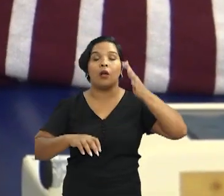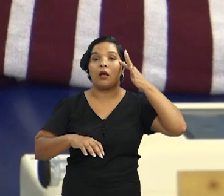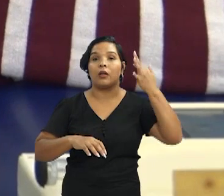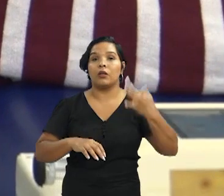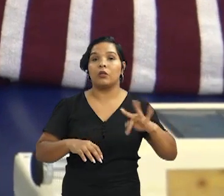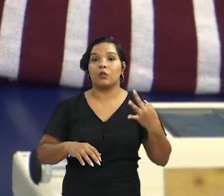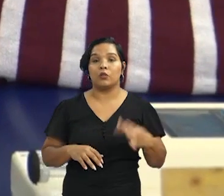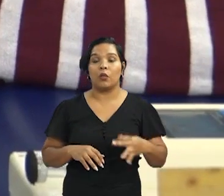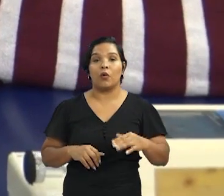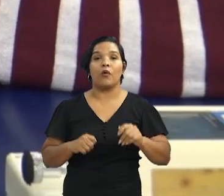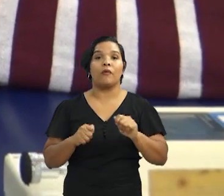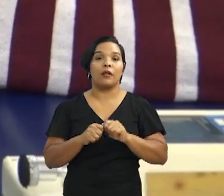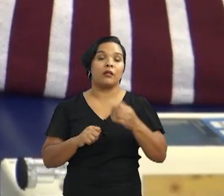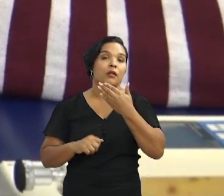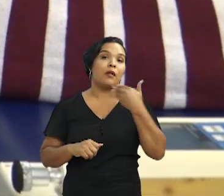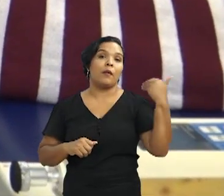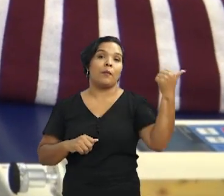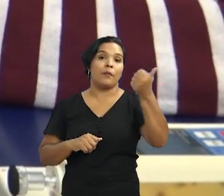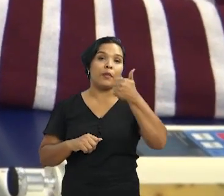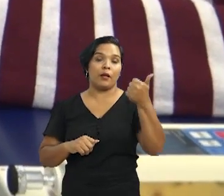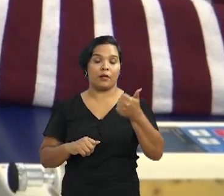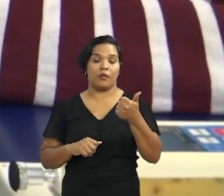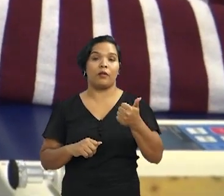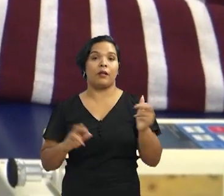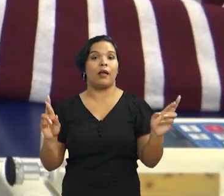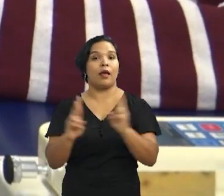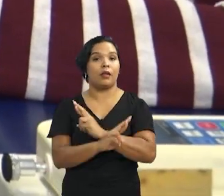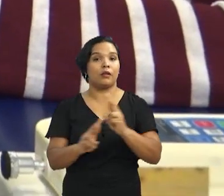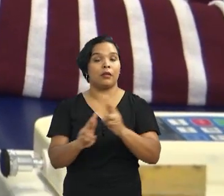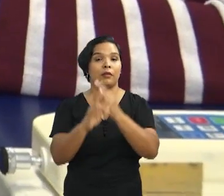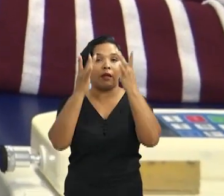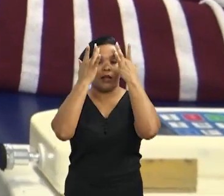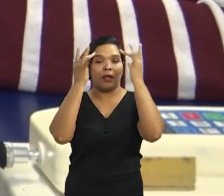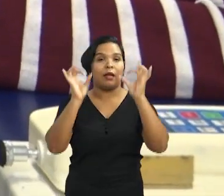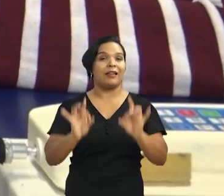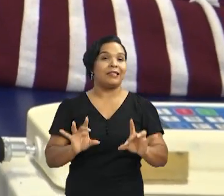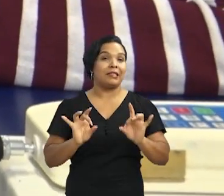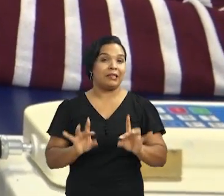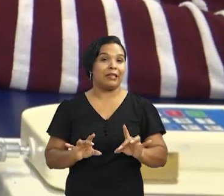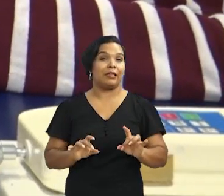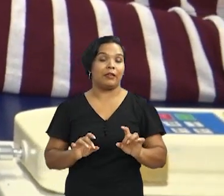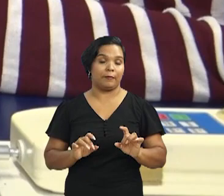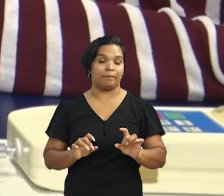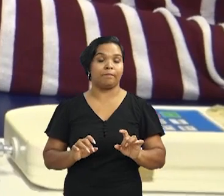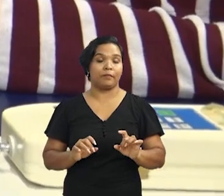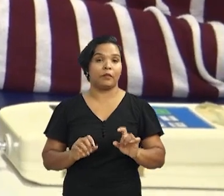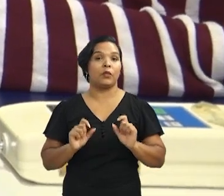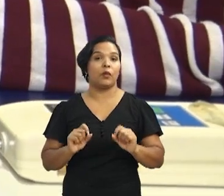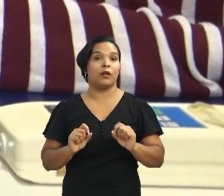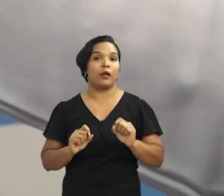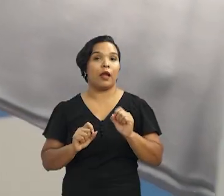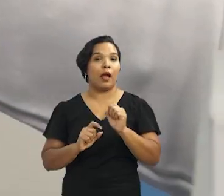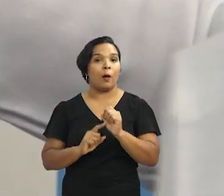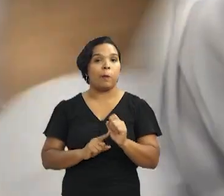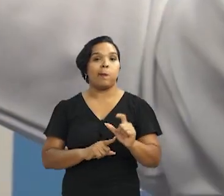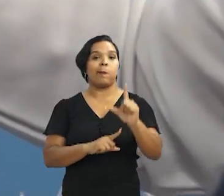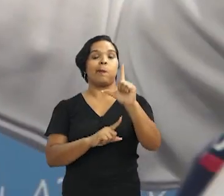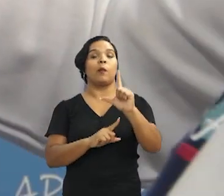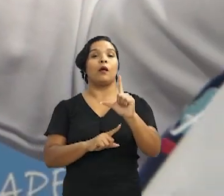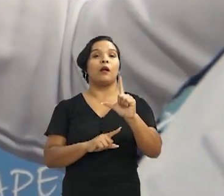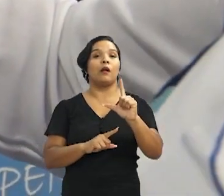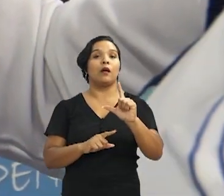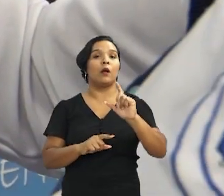de educação em dor, faria com que essas pessoas melhorassem os seus padrões relacionados à enxaqueca, que poderiam ser aí